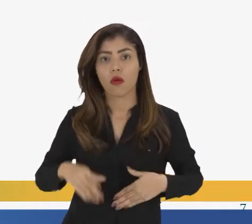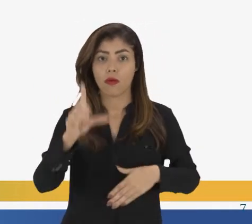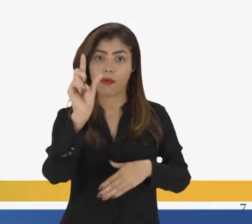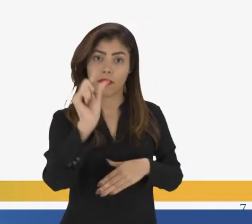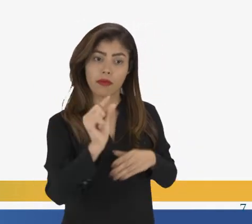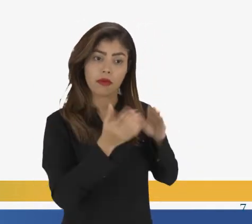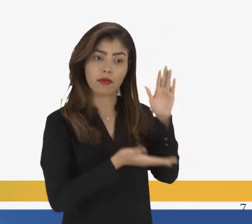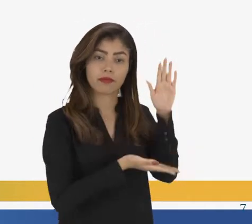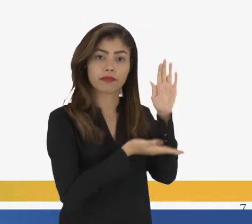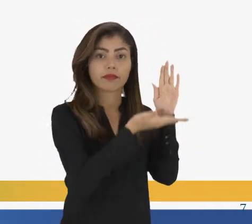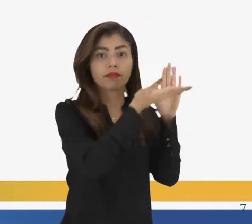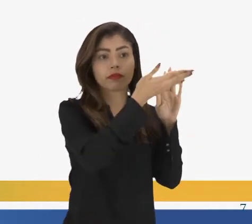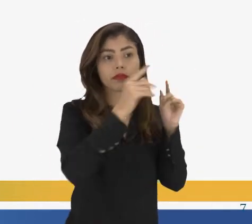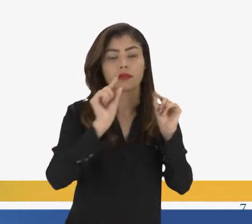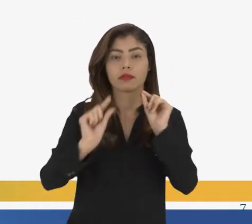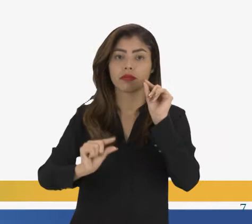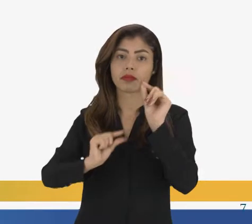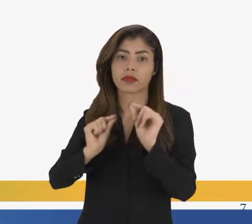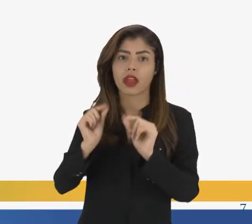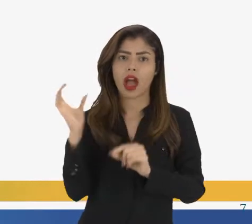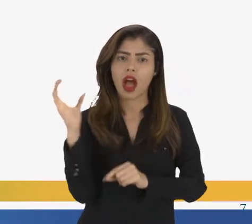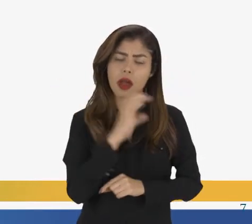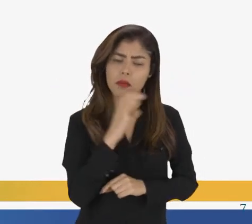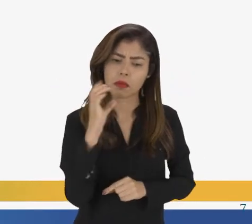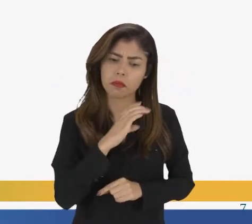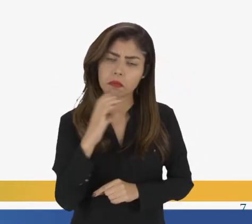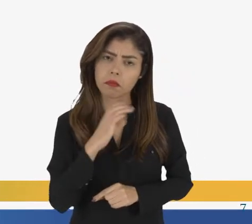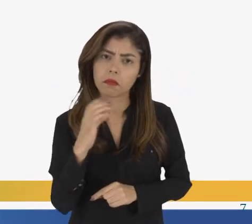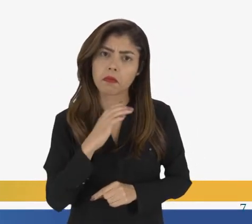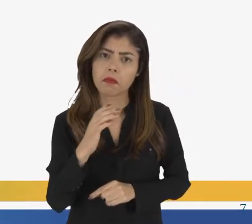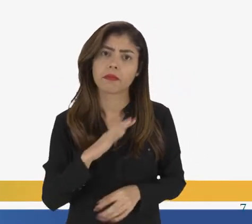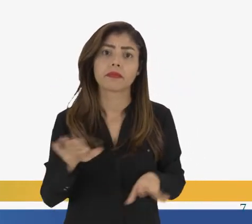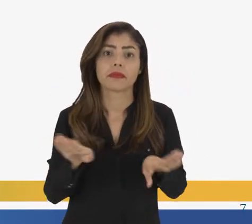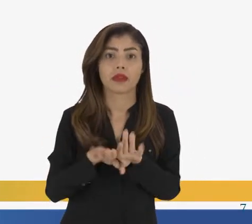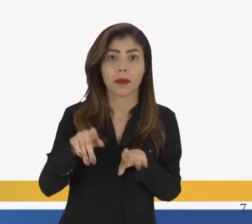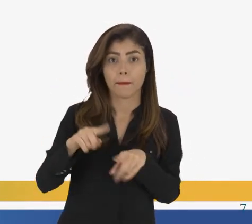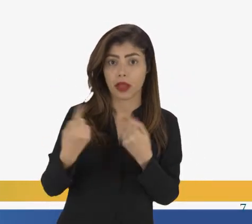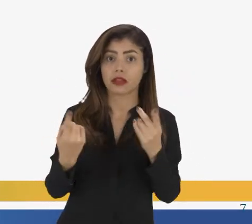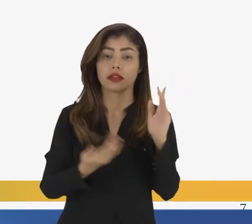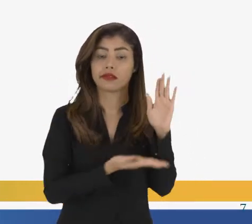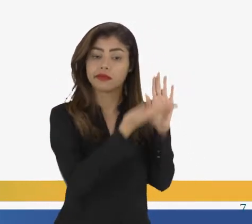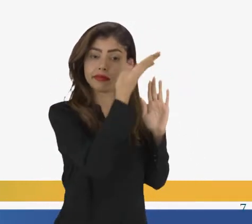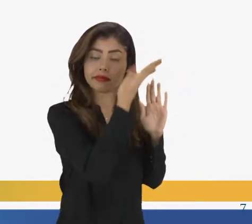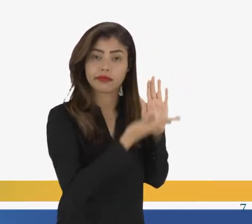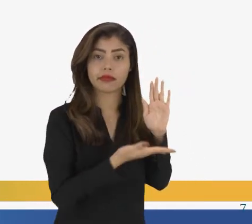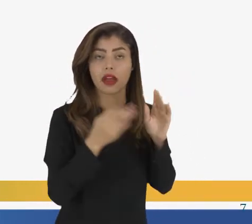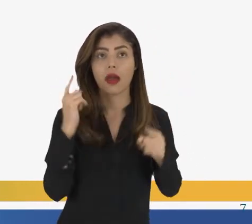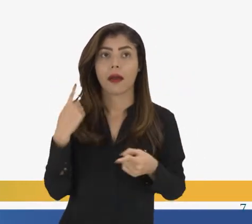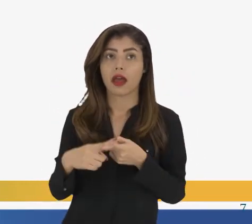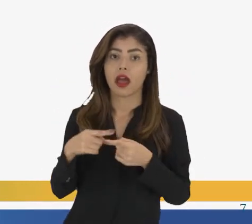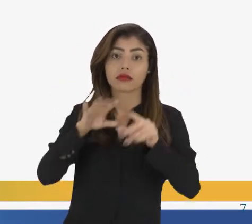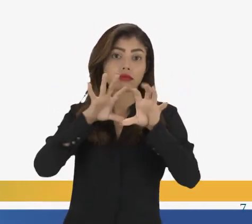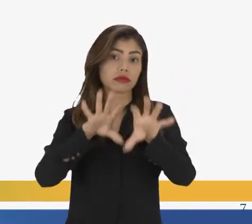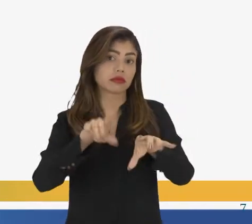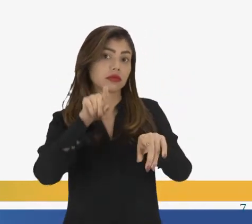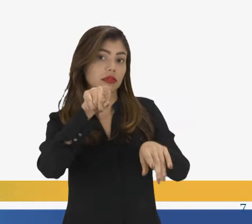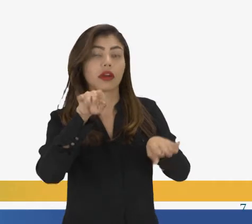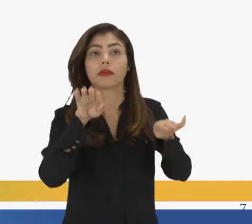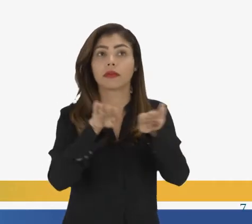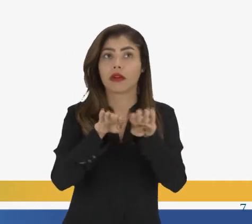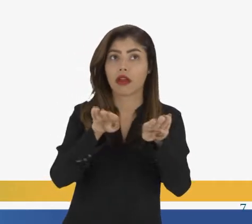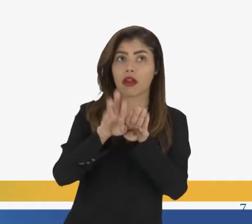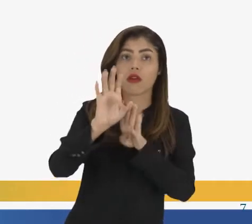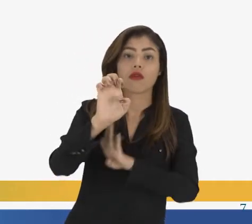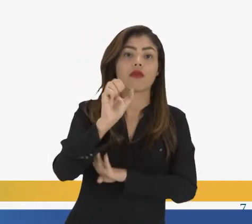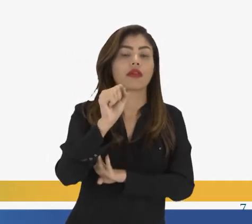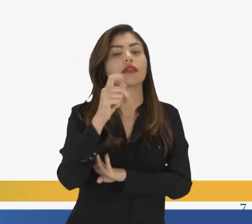térmica pequena, ele se aquece mais rápido, ele sofre uma maior variação da temperatura, assim também se trata do